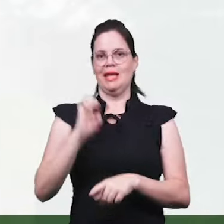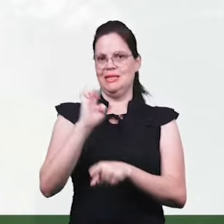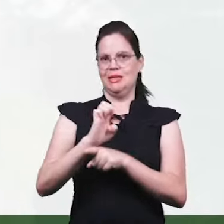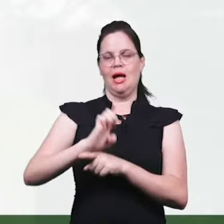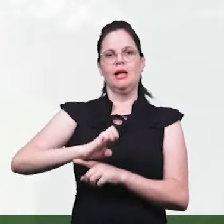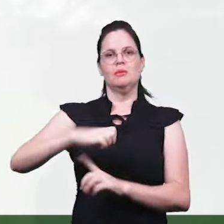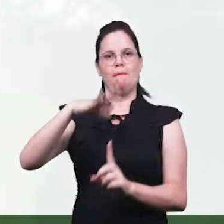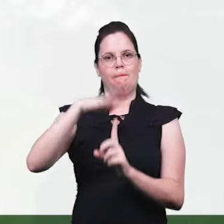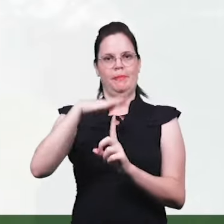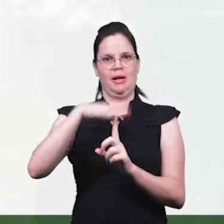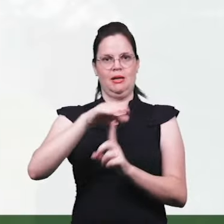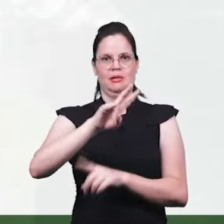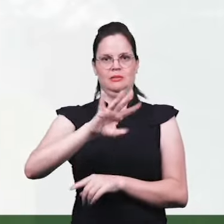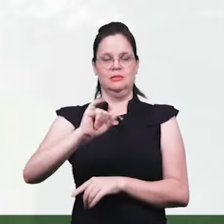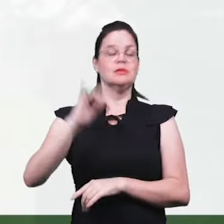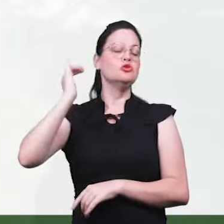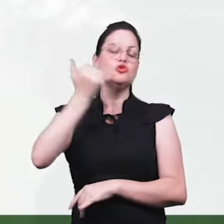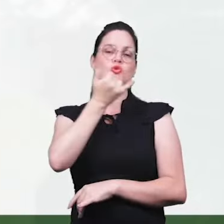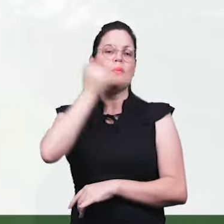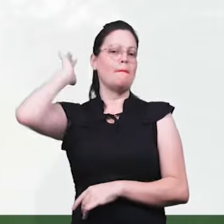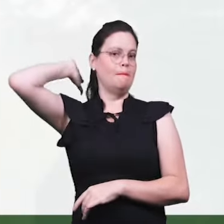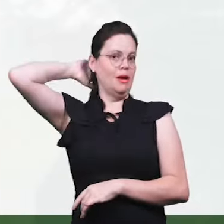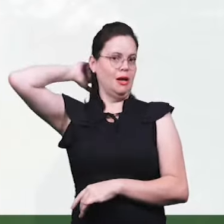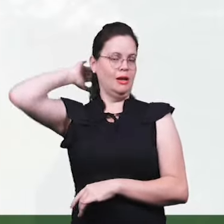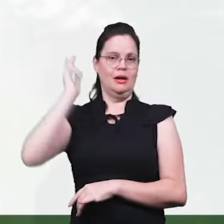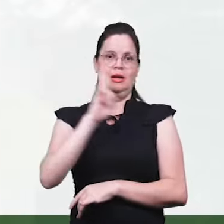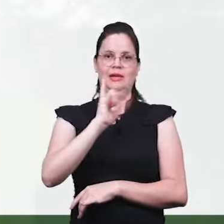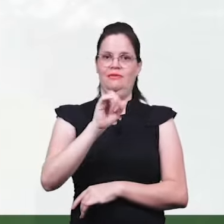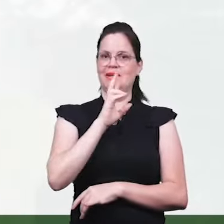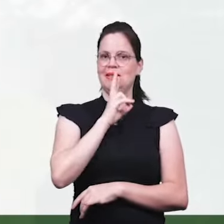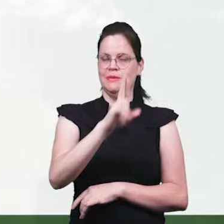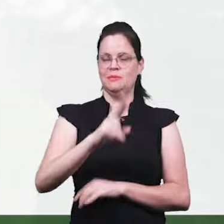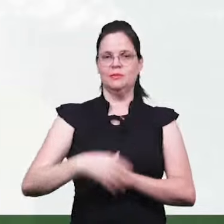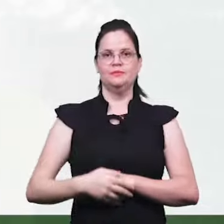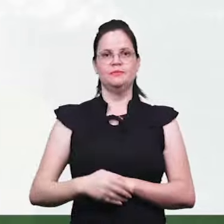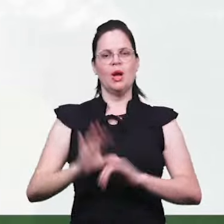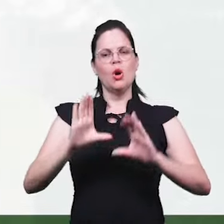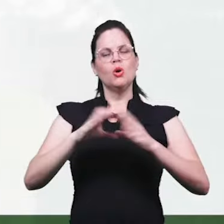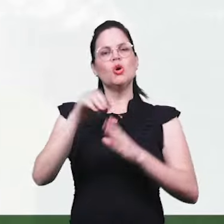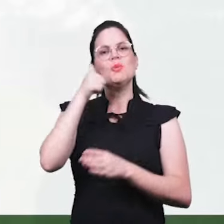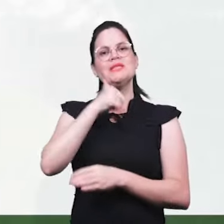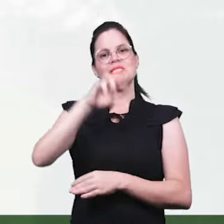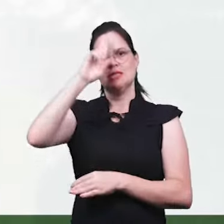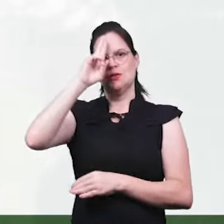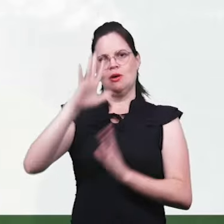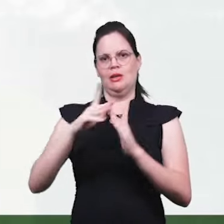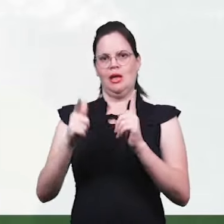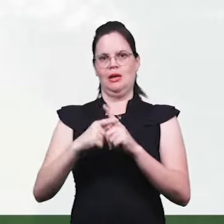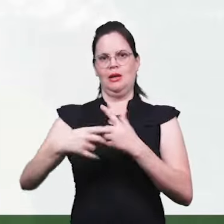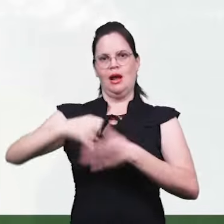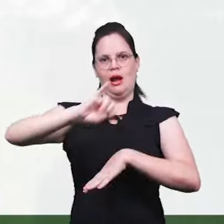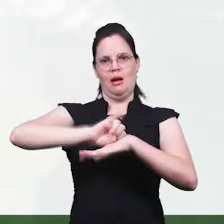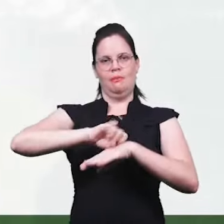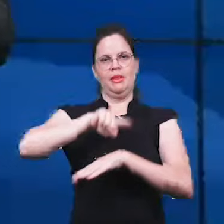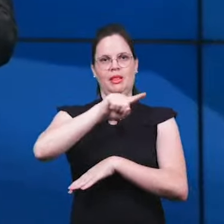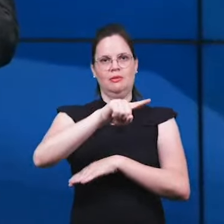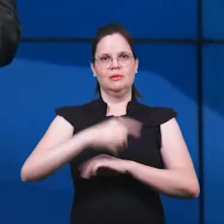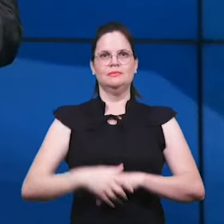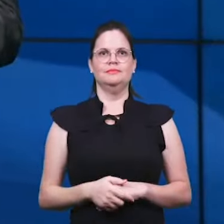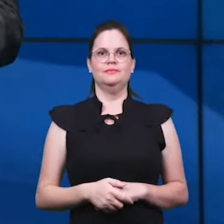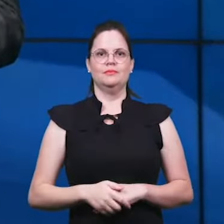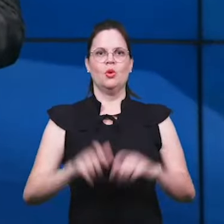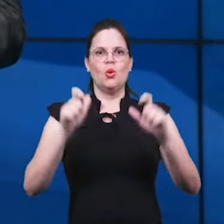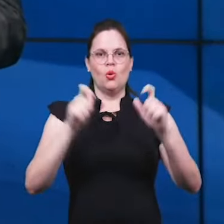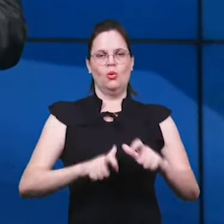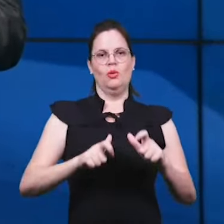Pará e vai ser a nossa irmã Emily Evelyn. Ela é do grupo de senhoras da nossa igreja lá na capital do estado do Pará, na